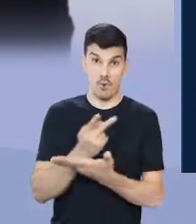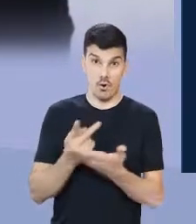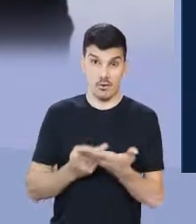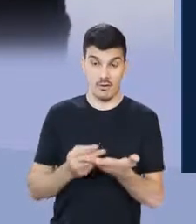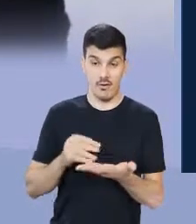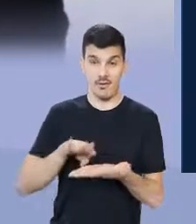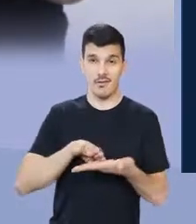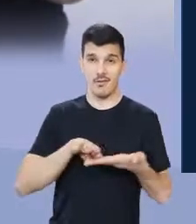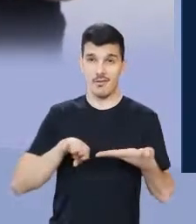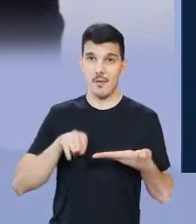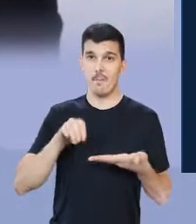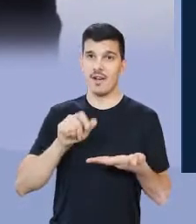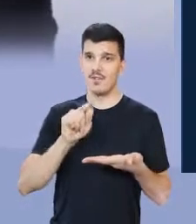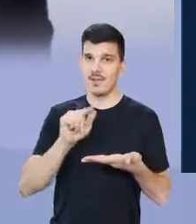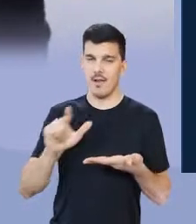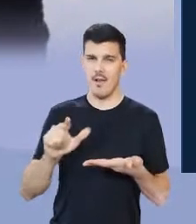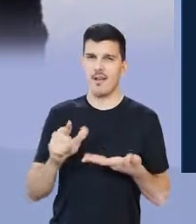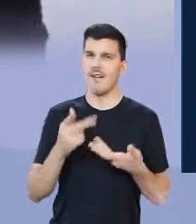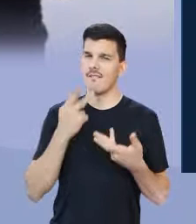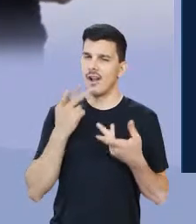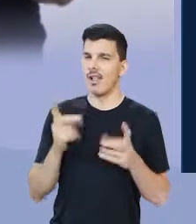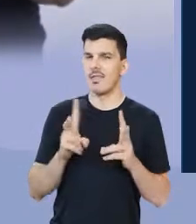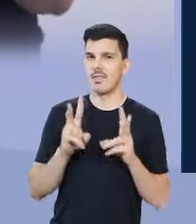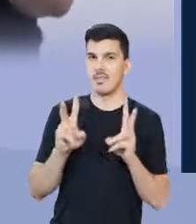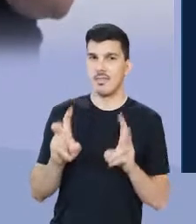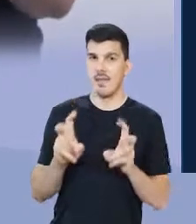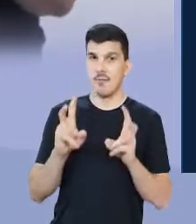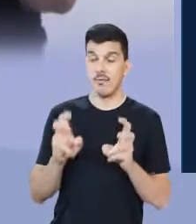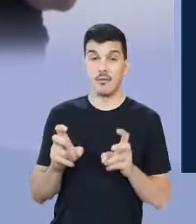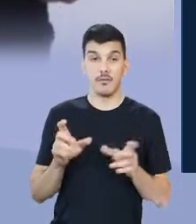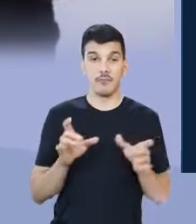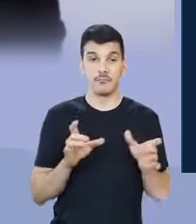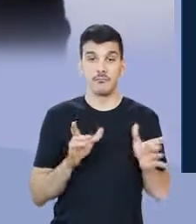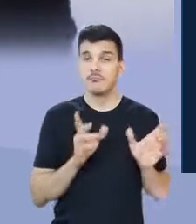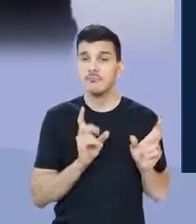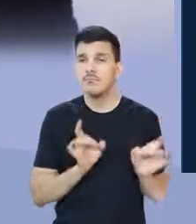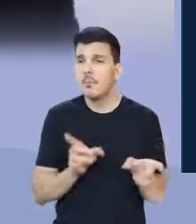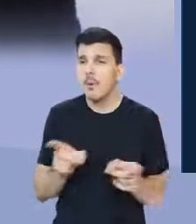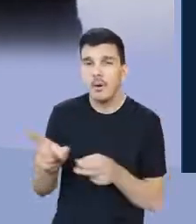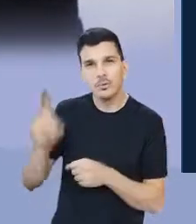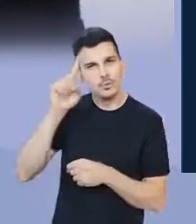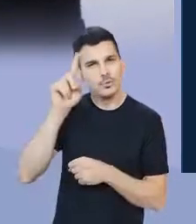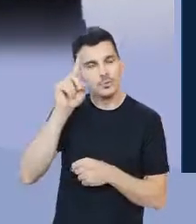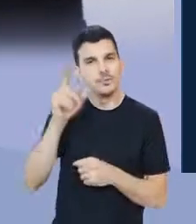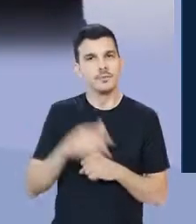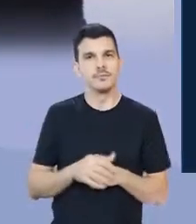A poesia marginal traz uma temática cotidiana.